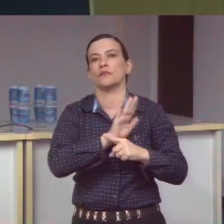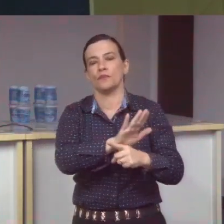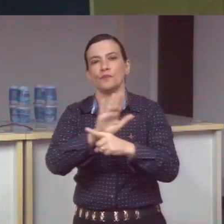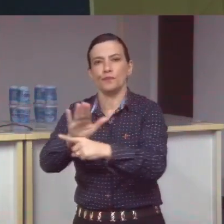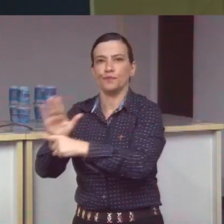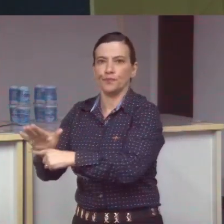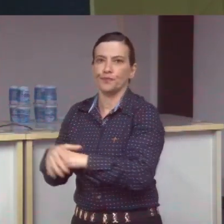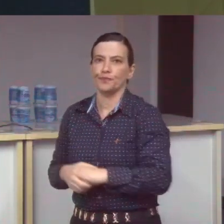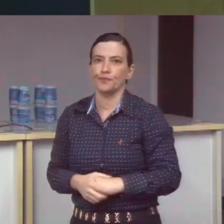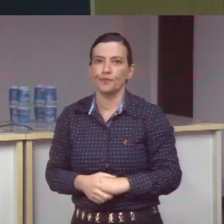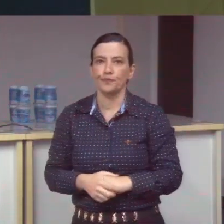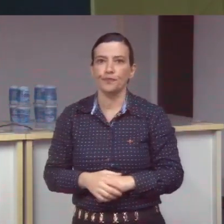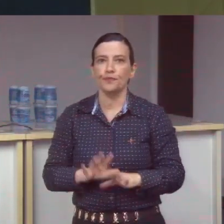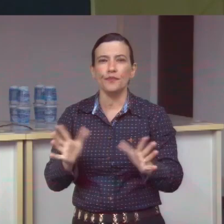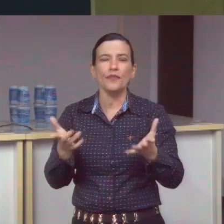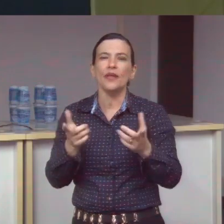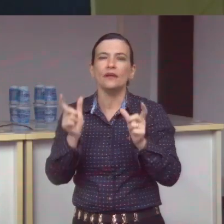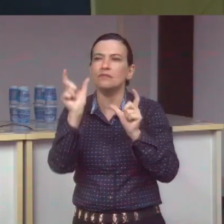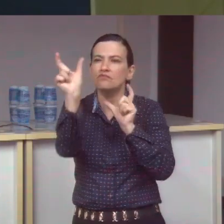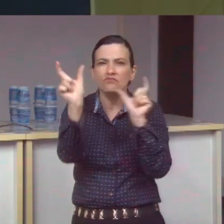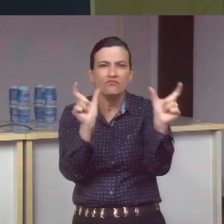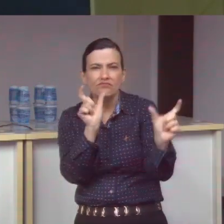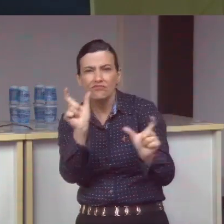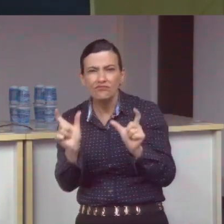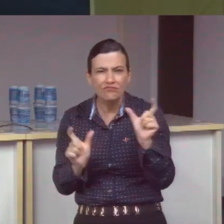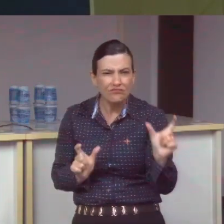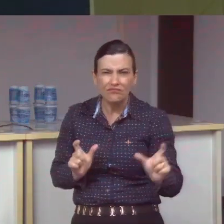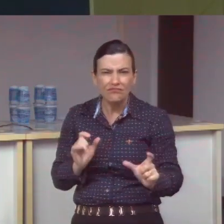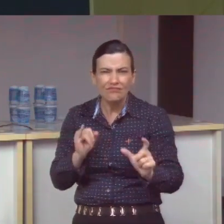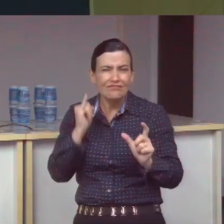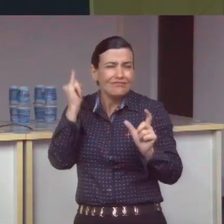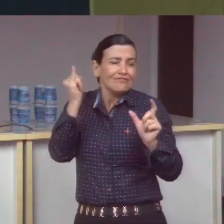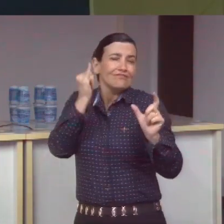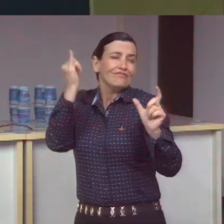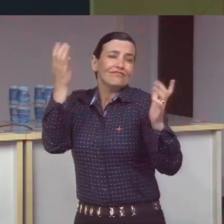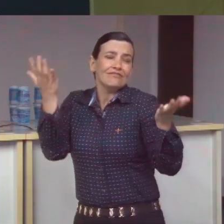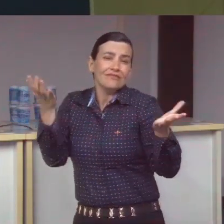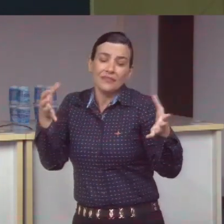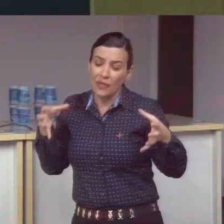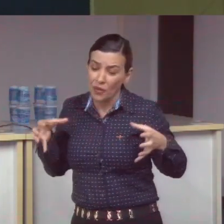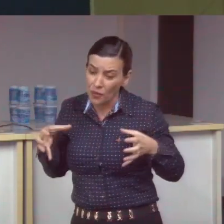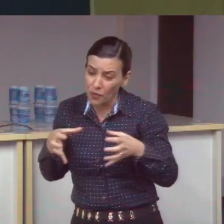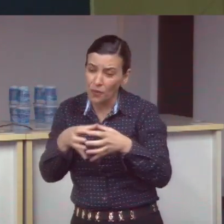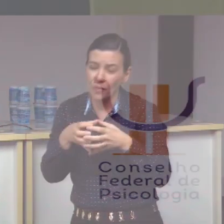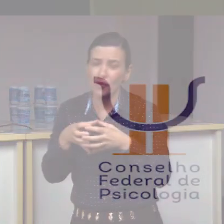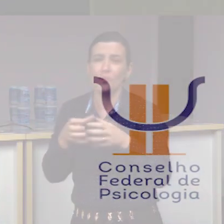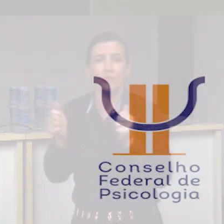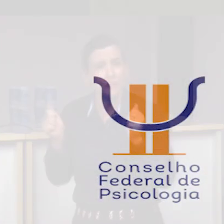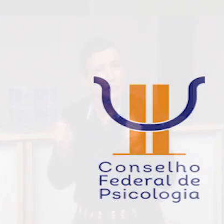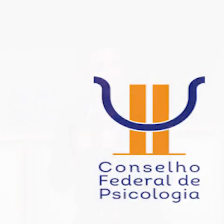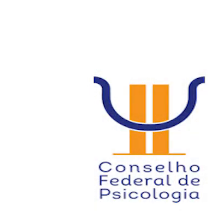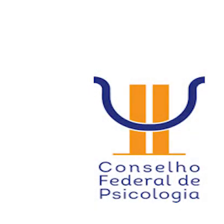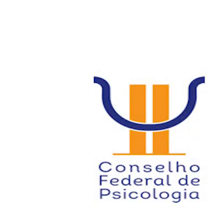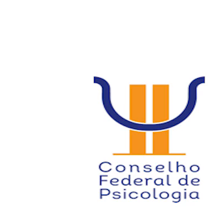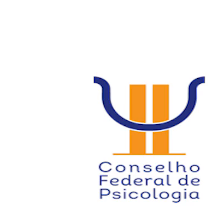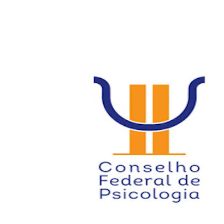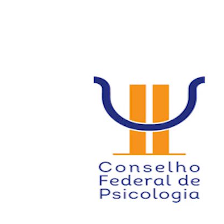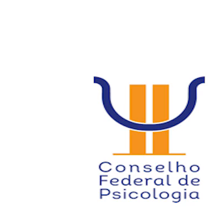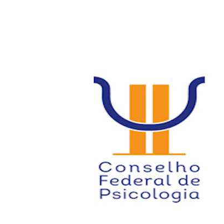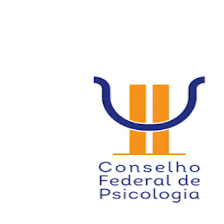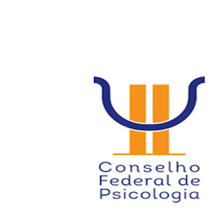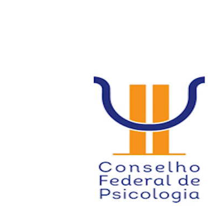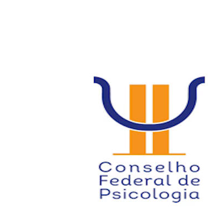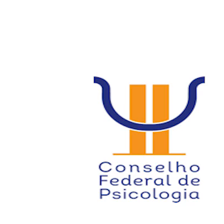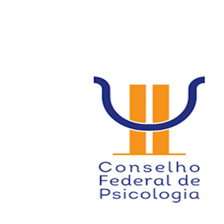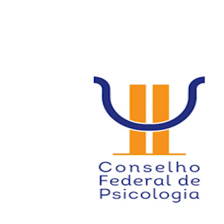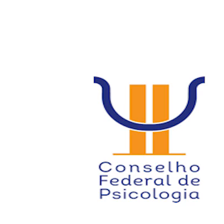esquecer das definições e saber assim, sozinho a gente não faz nada. Né? pode mudar. Desafios para